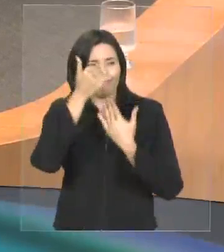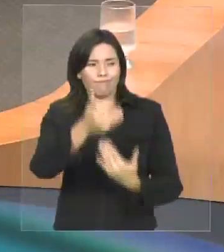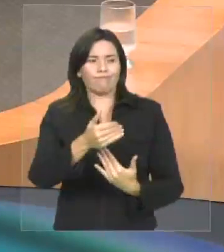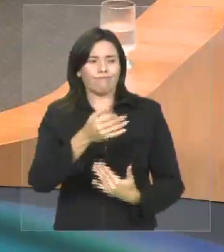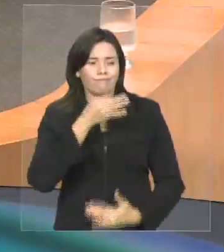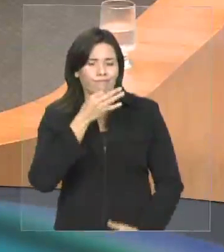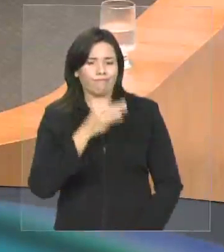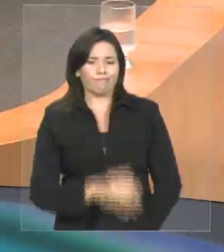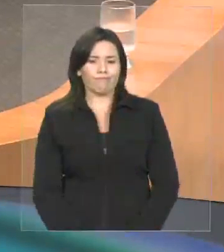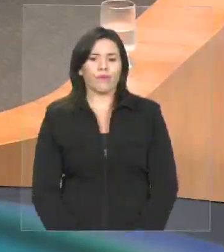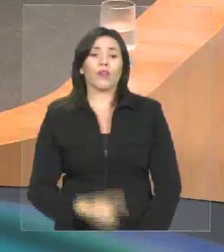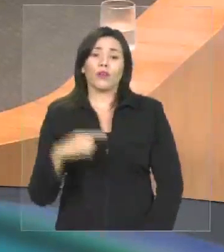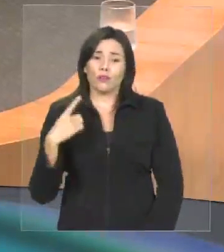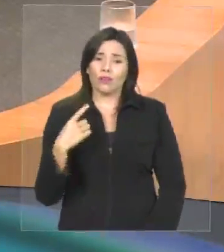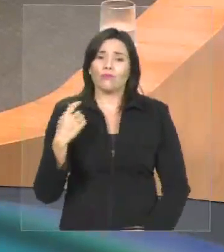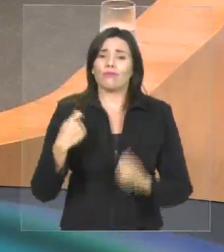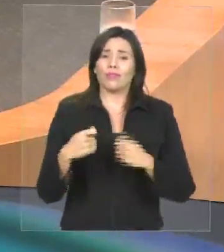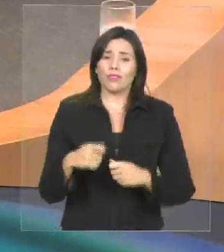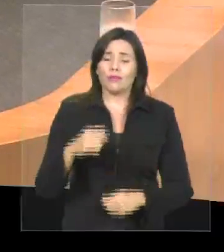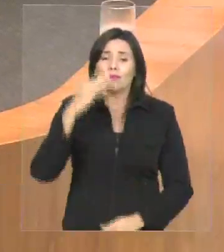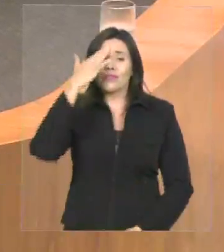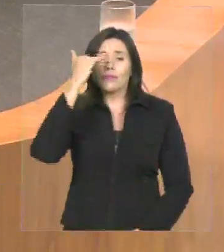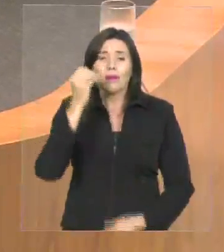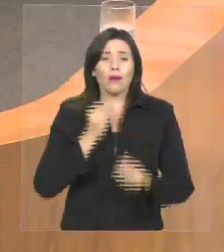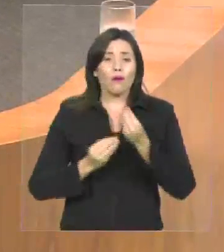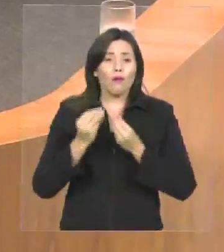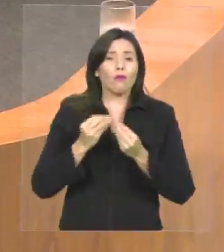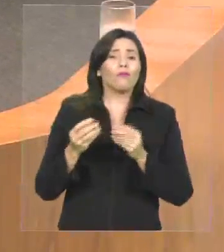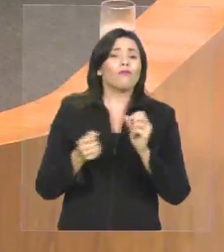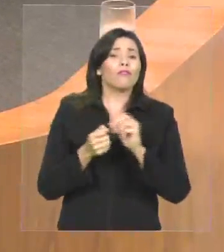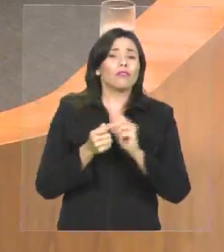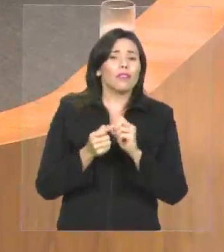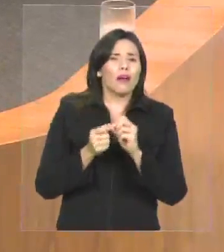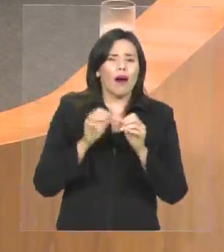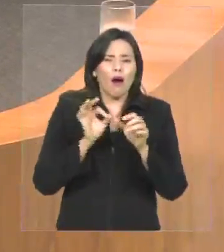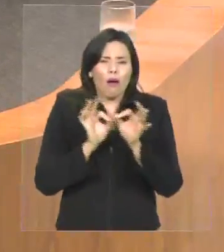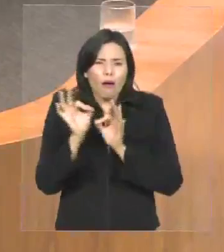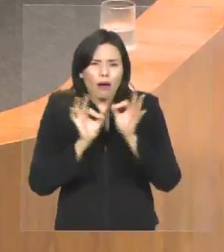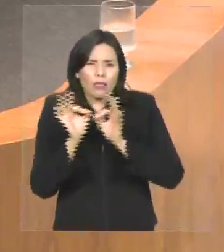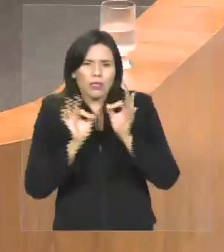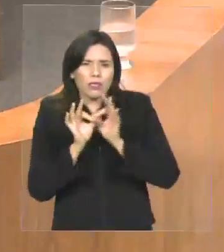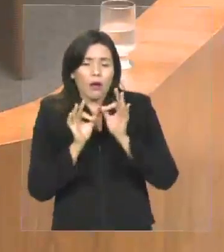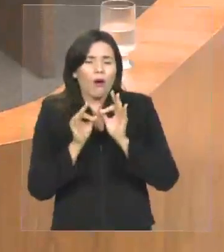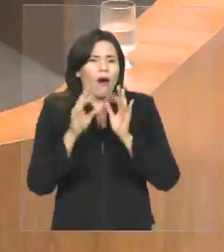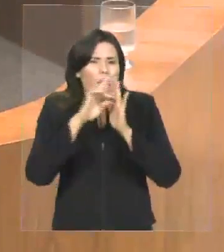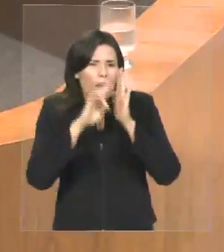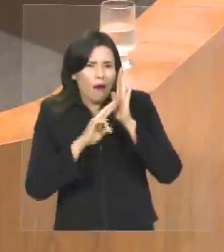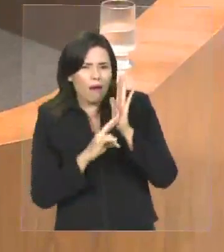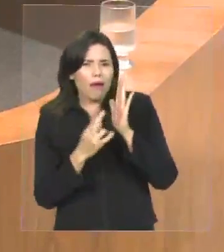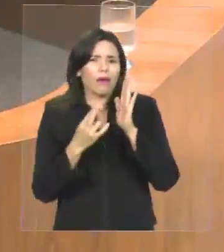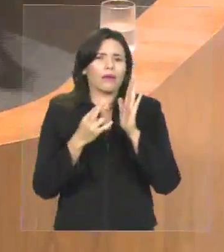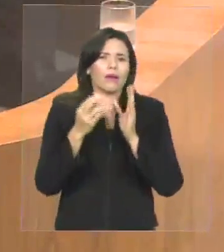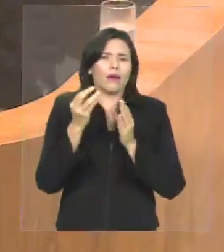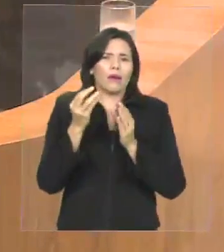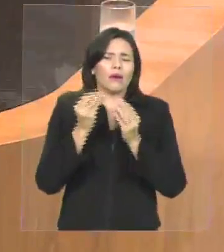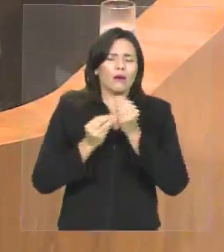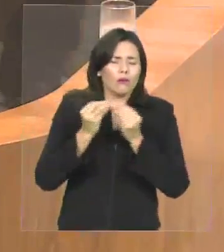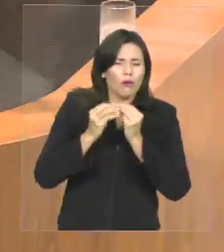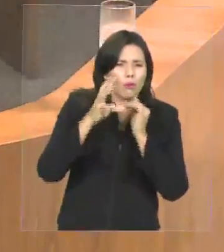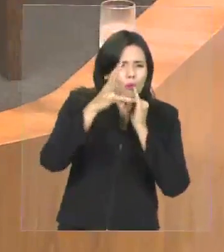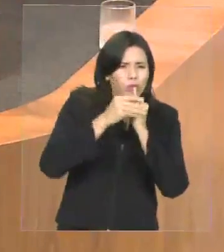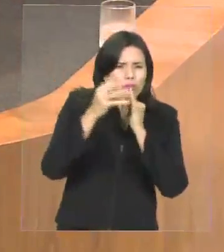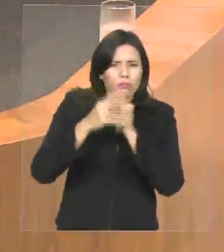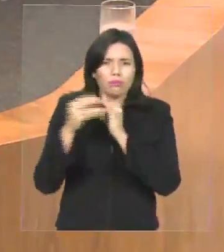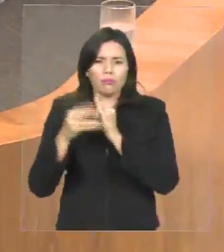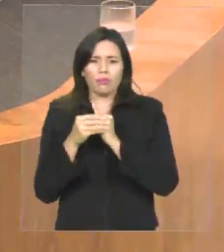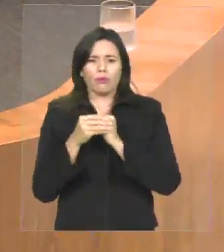a captação de recursos. Já disse e repito, inclusive começando pelos limites. Se a gente organizar bem os limites, nós podemos